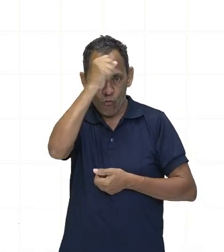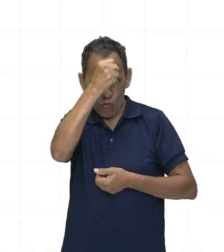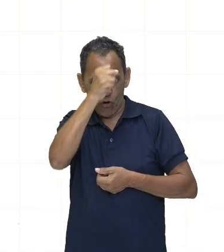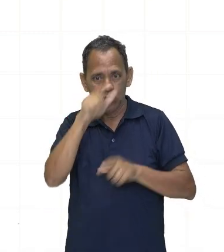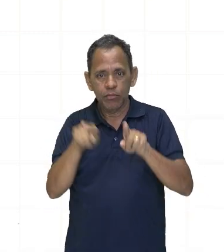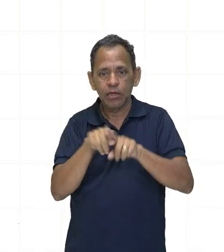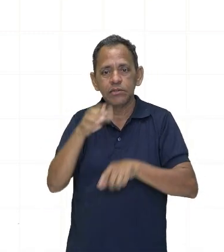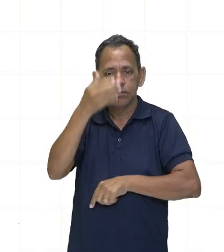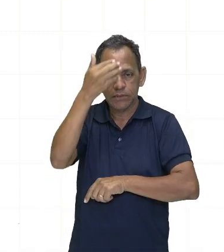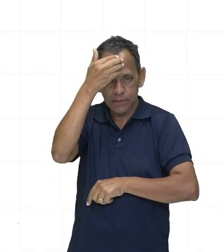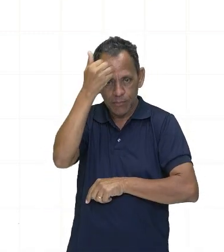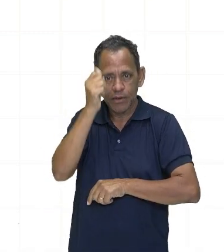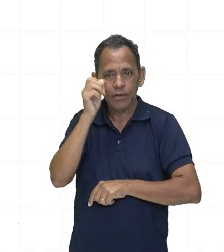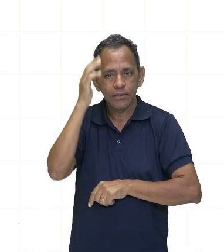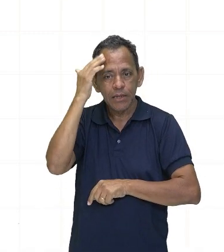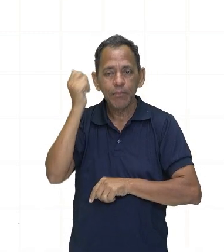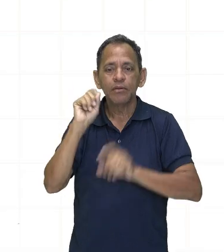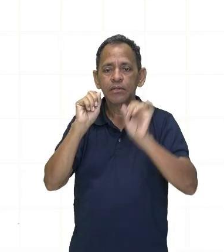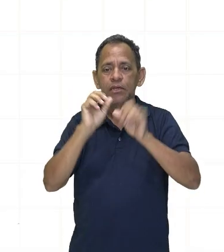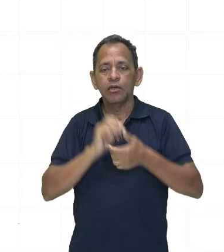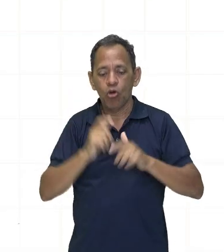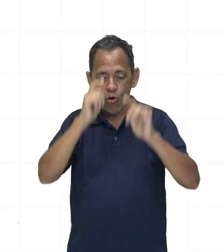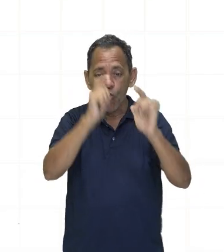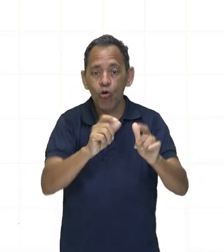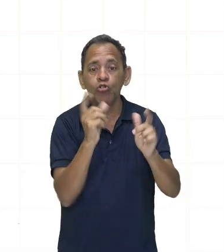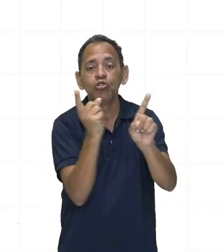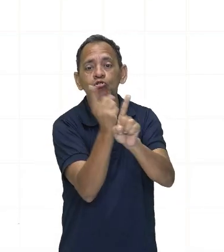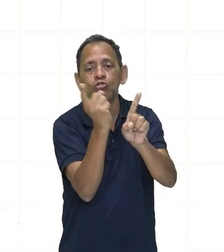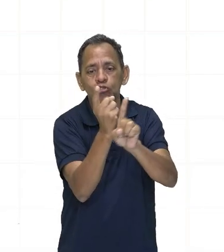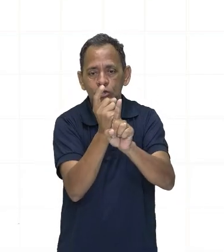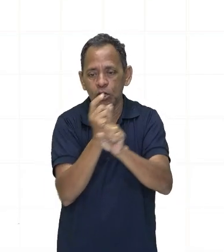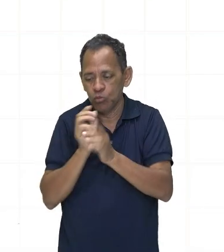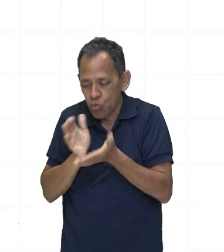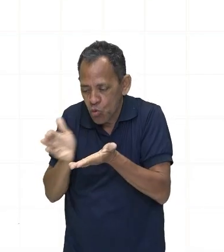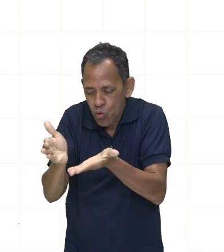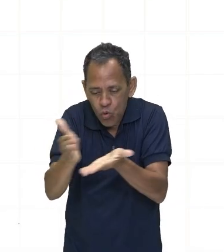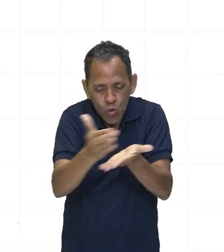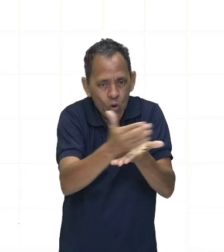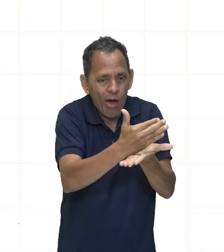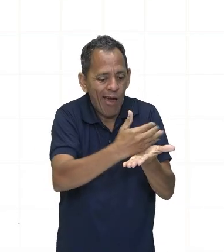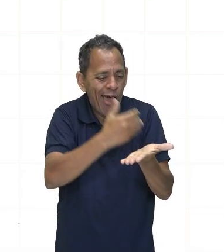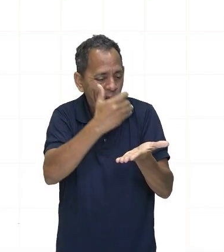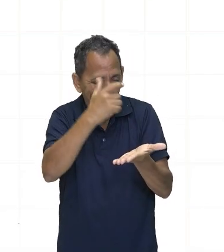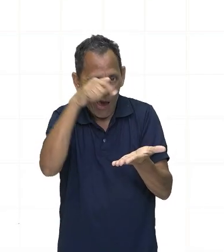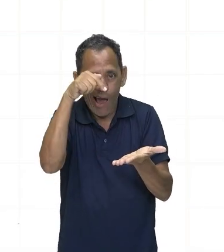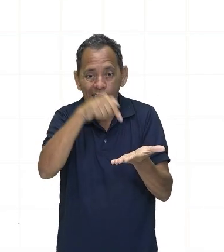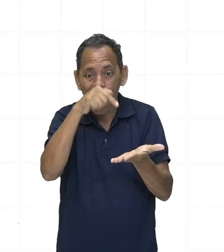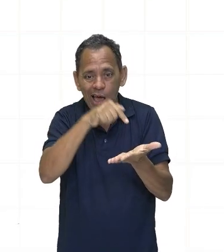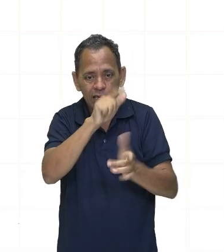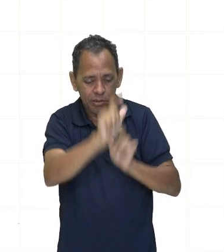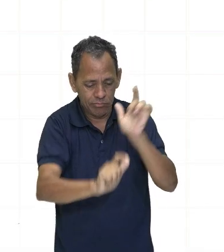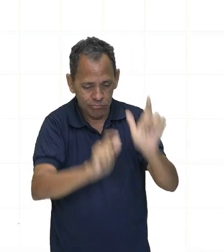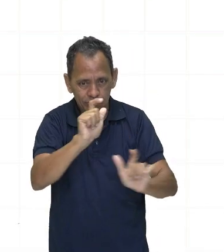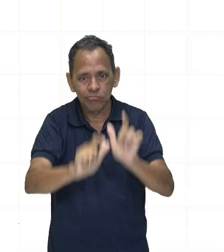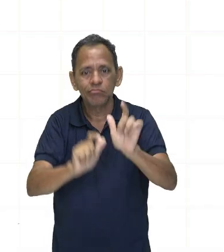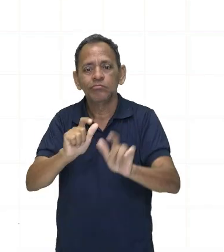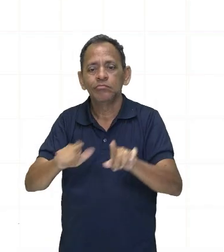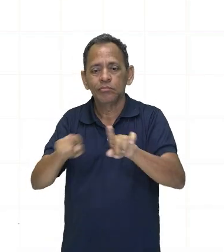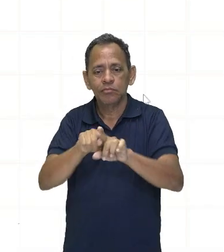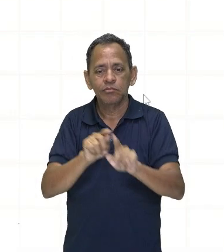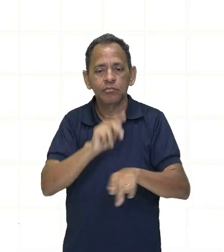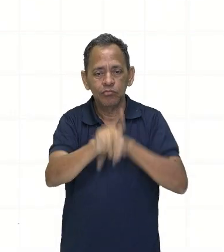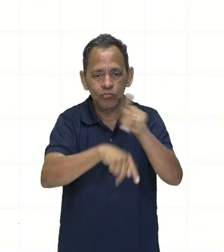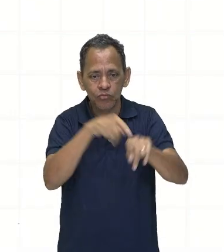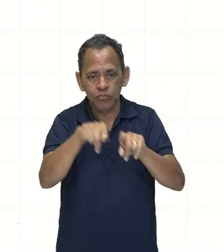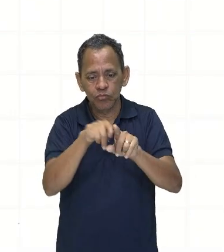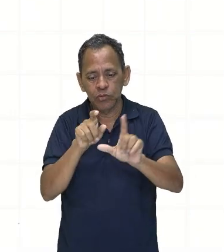que é onde nós vamos encontrar a concentração dessa população, tá bom? E aí, na nossa legenda, né,